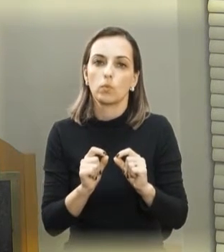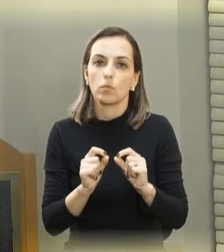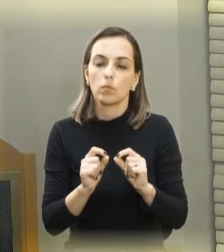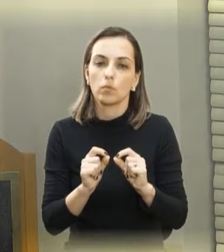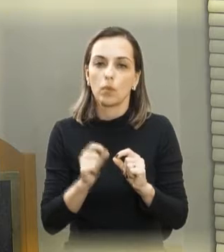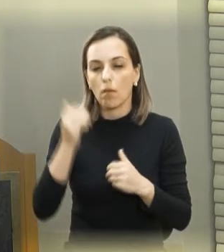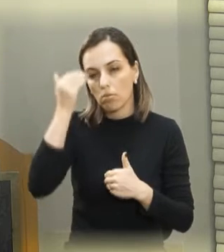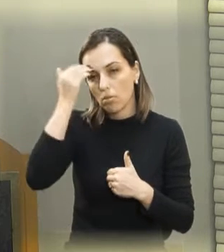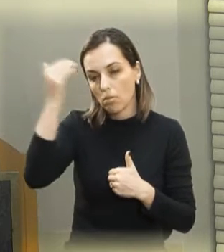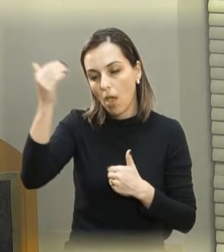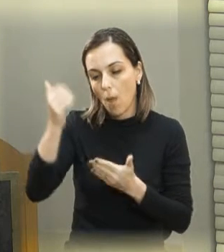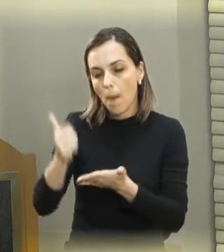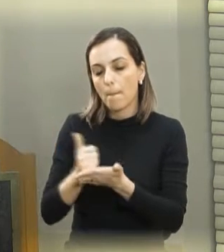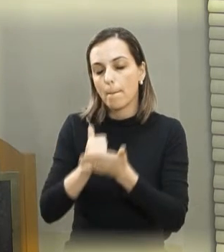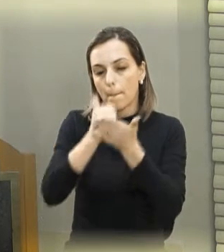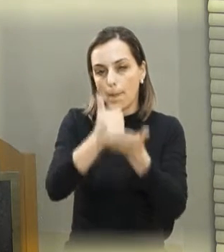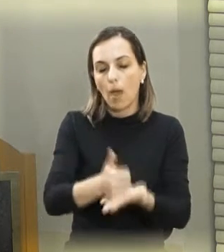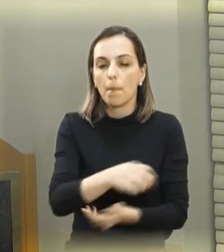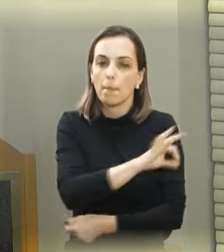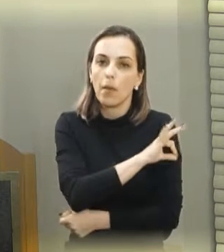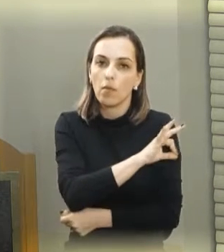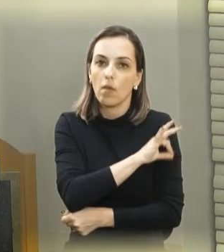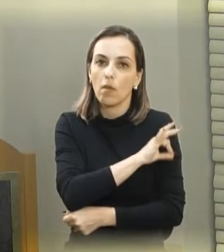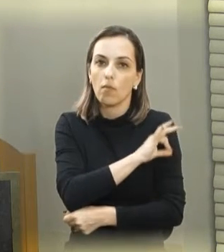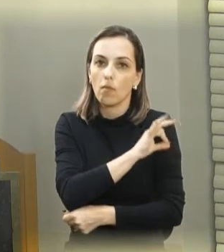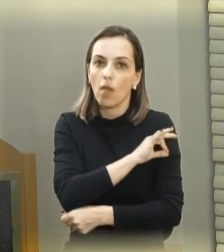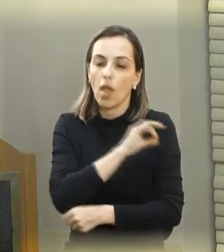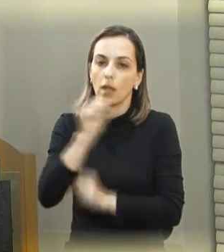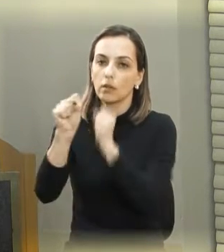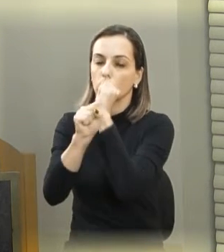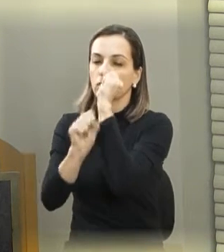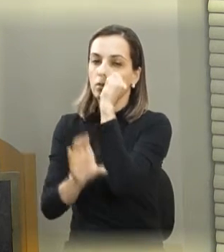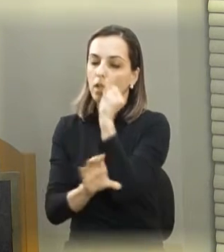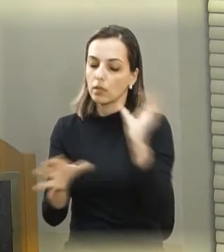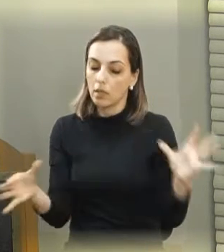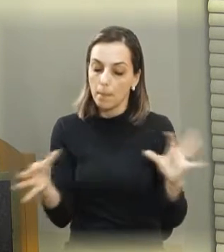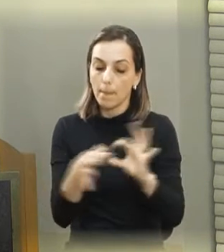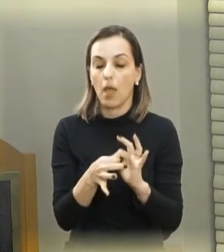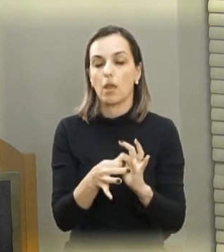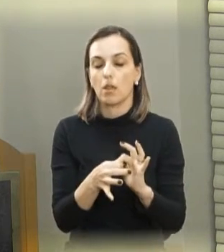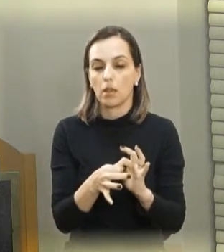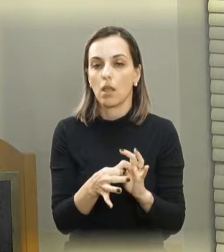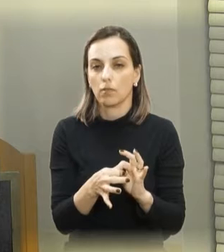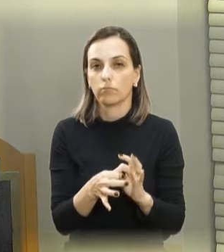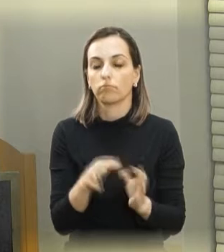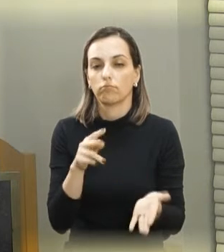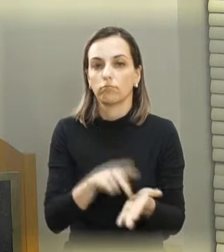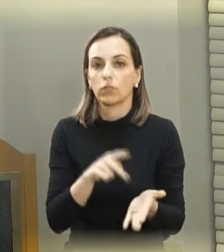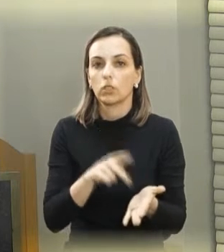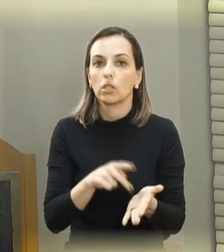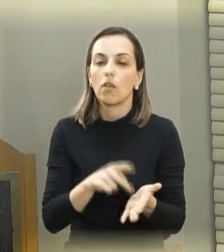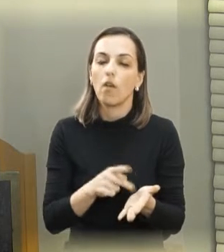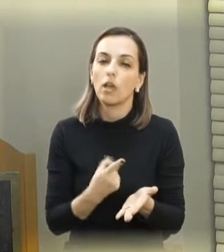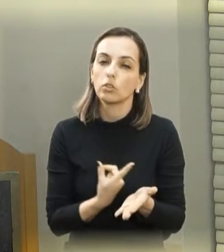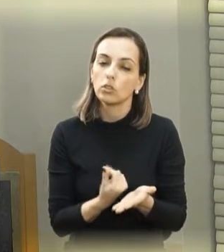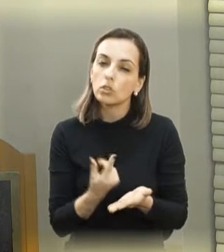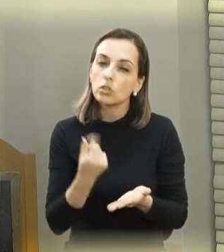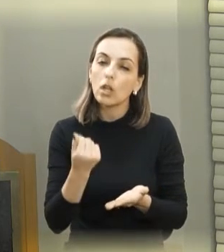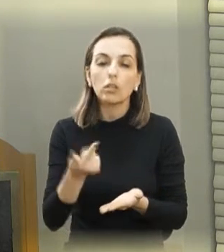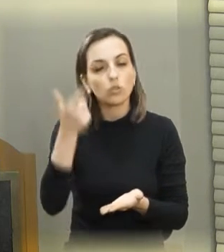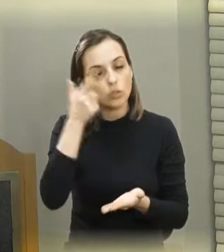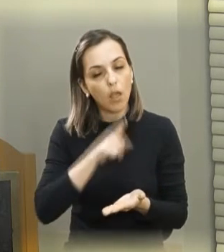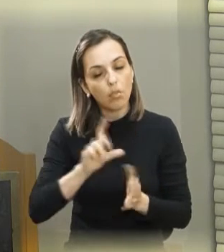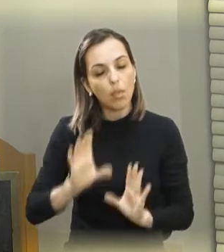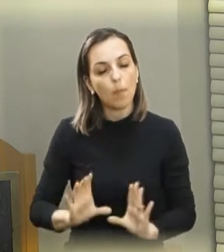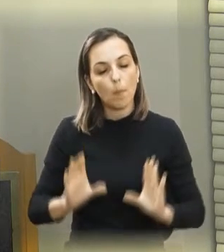agradecer o apoio da Prefeitura em parceria com o Sesc que patrocinam é que ajudaram na profissionalmente na o patrocínio desse